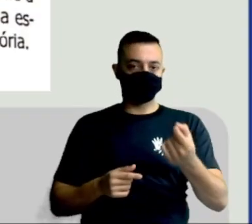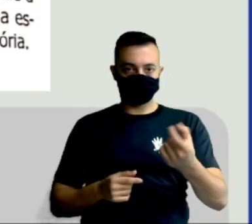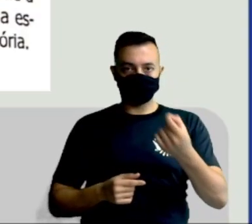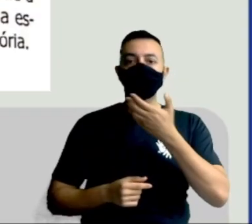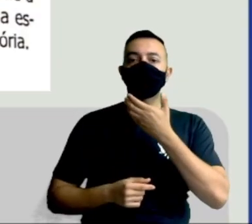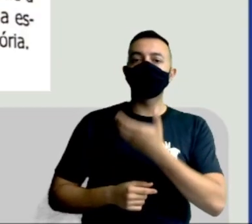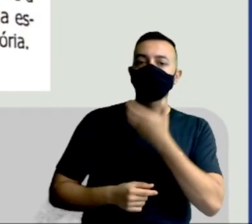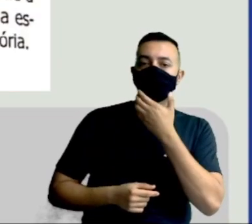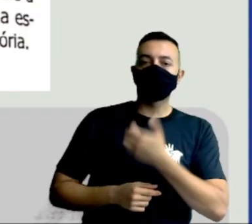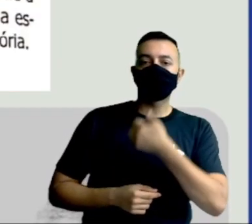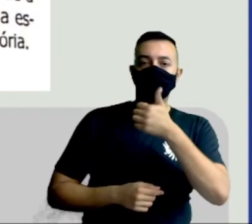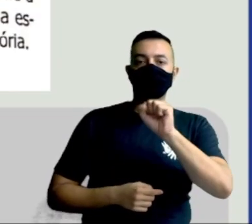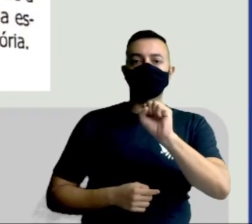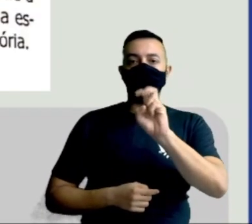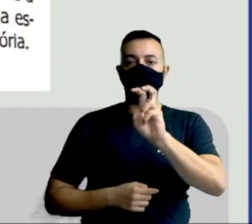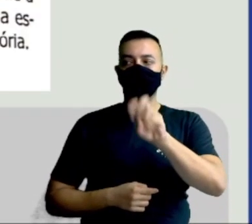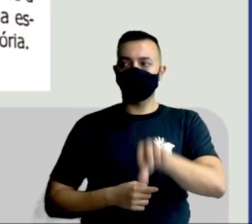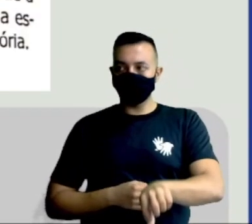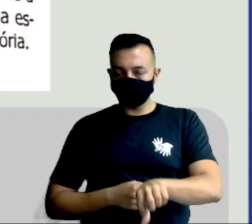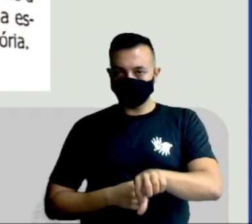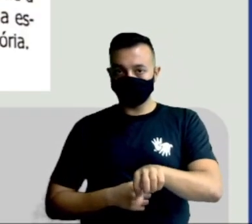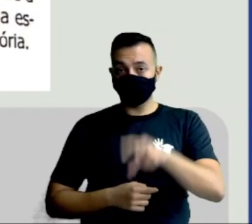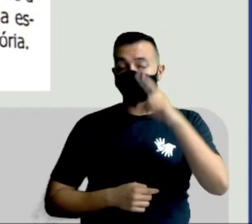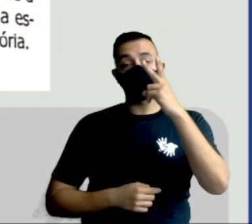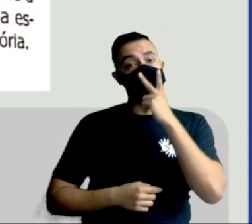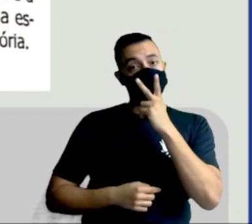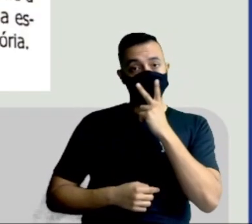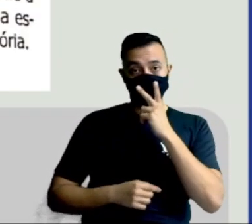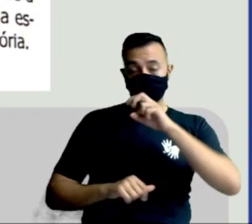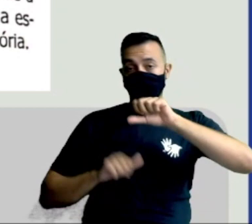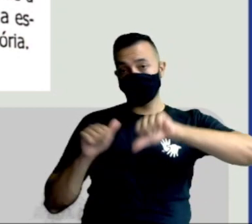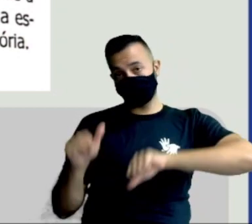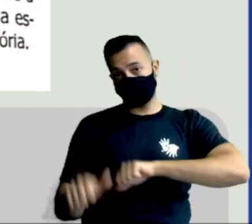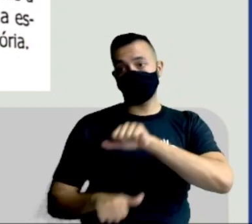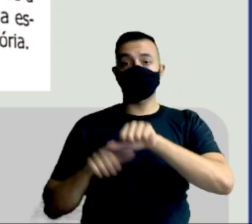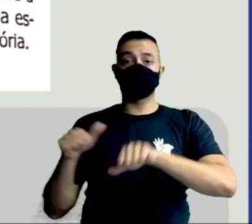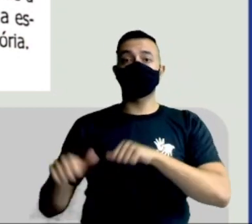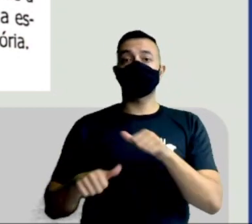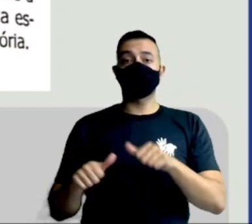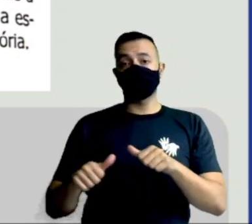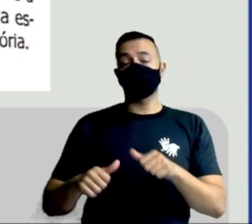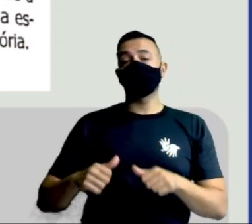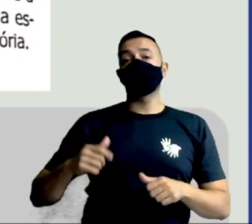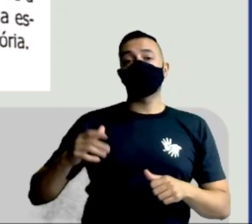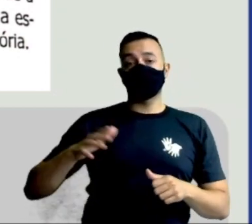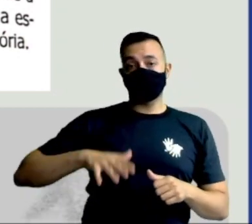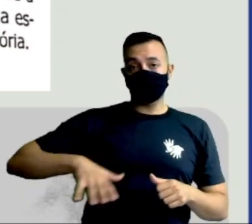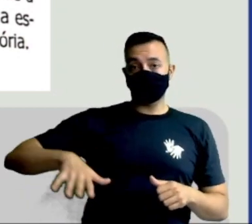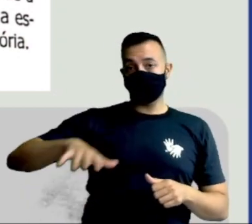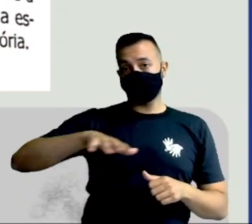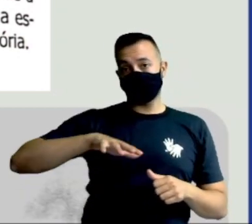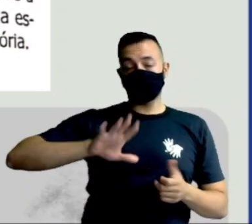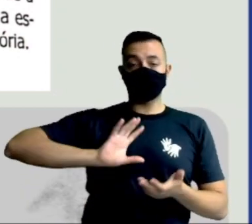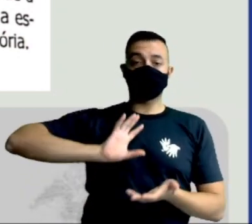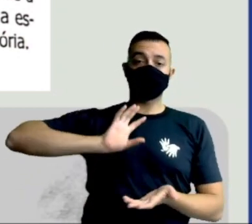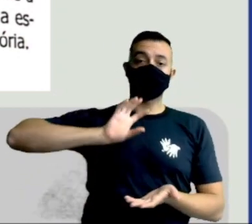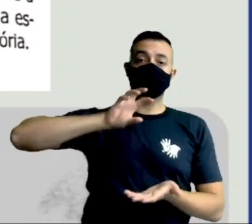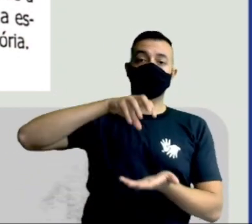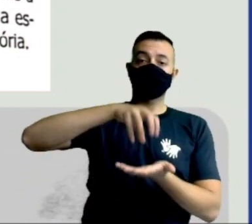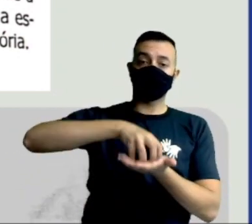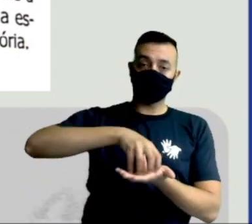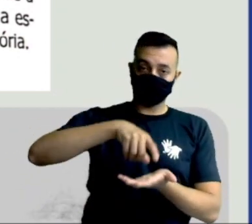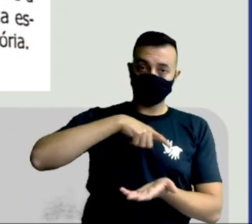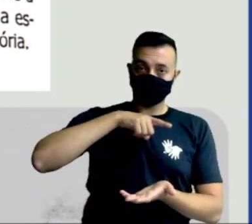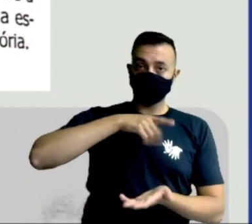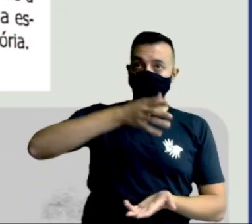de dezembro de 1859, Vitória transformou-se no Paço Imperial, ou seja,